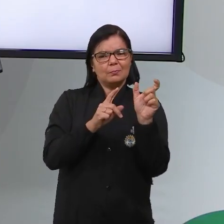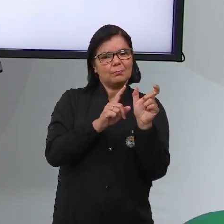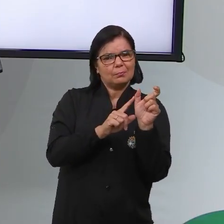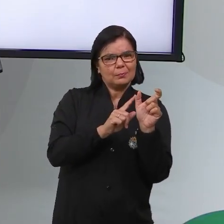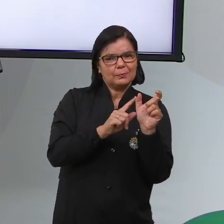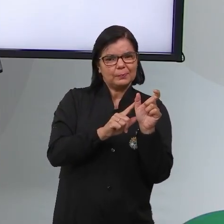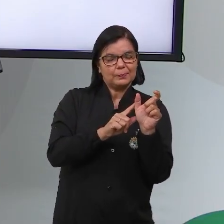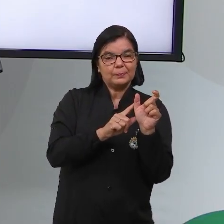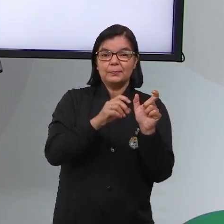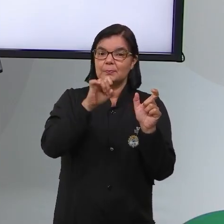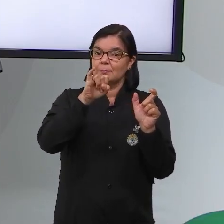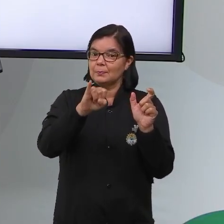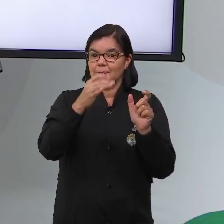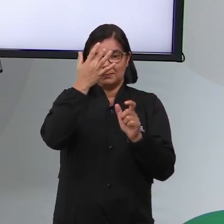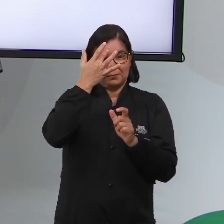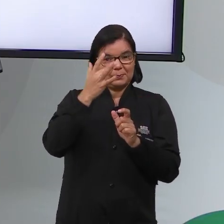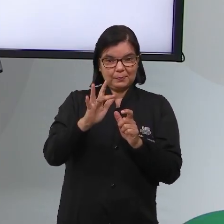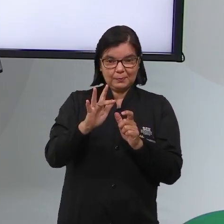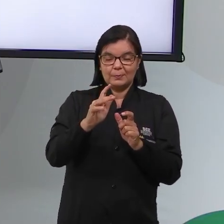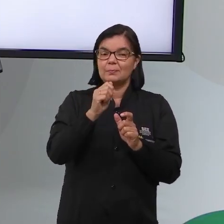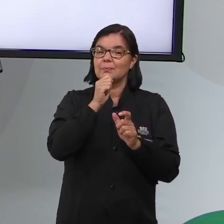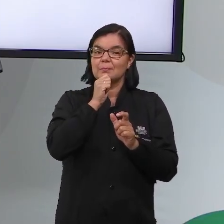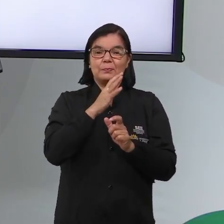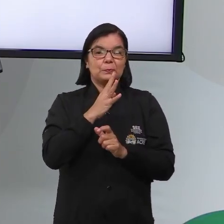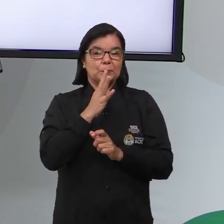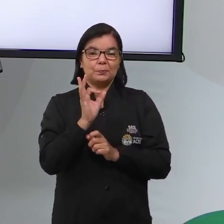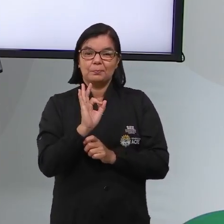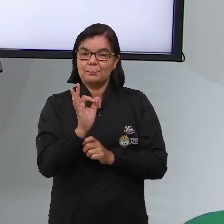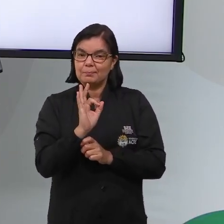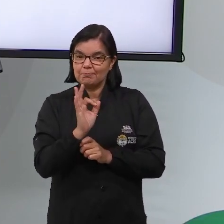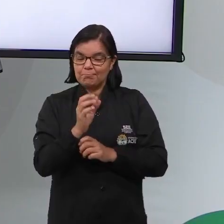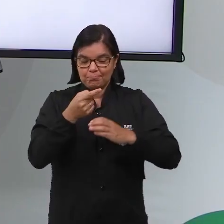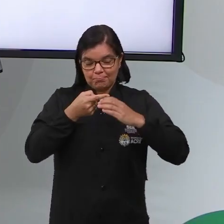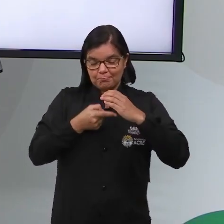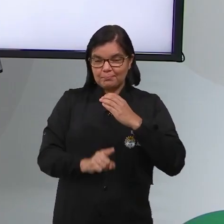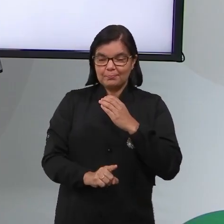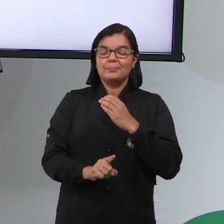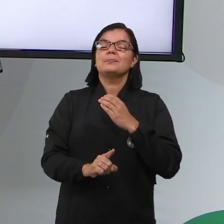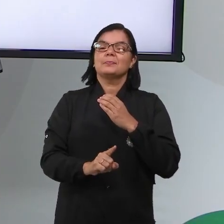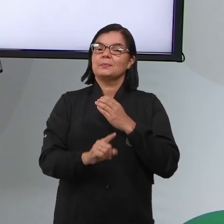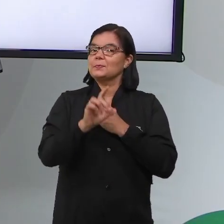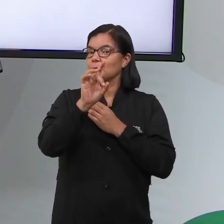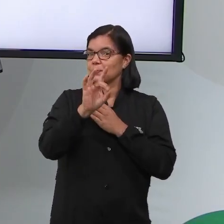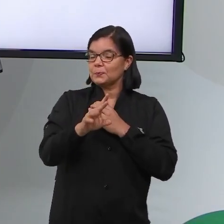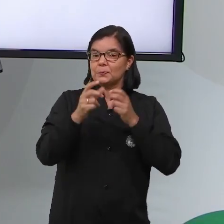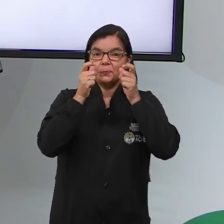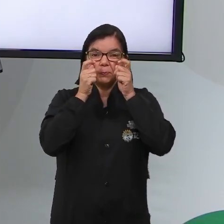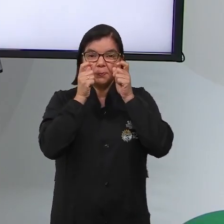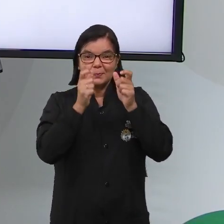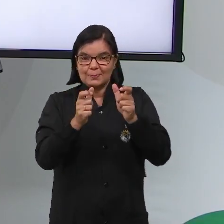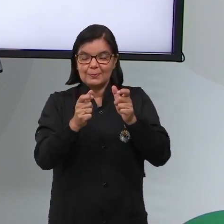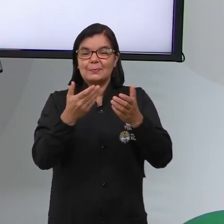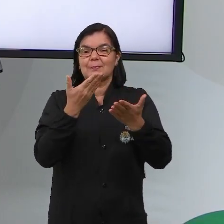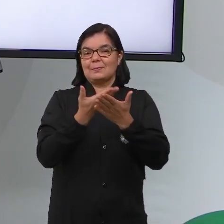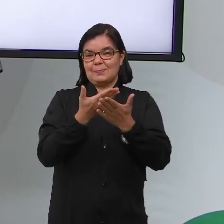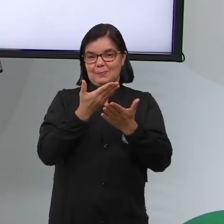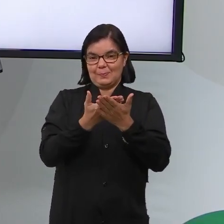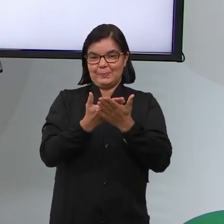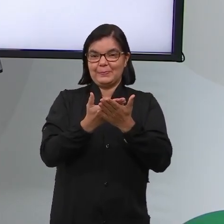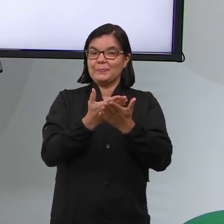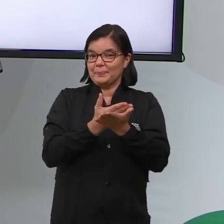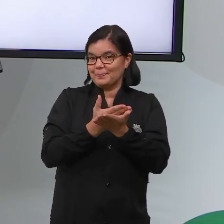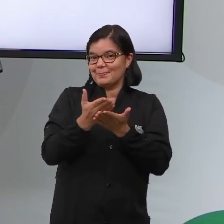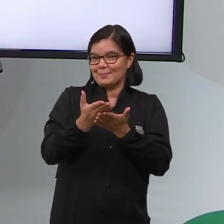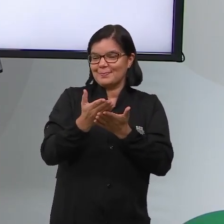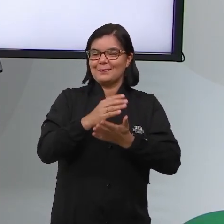termos? Se não sabe, se ainda não conhece com tanta profundidade, bastante atenção porque a nossa videoaula